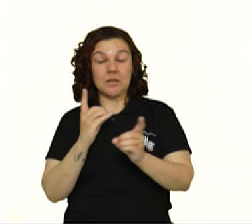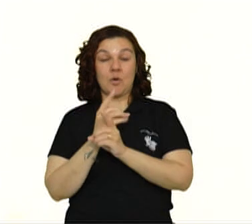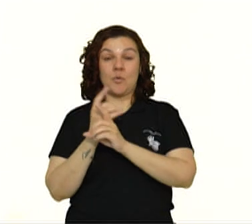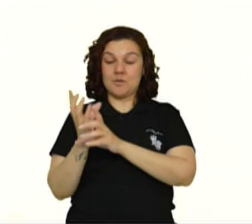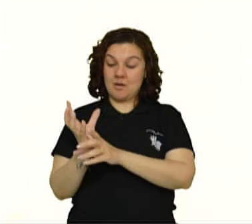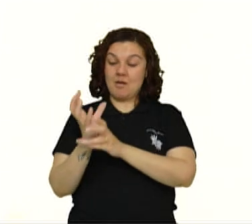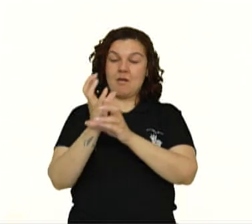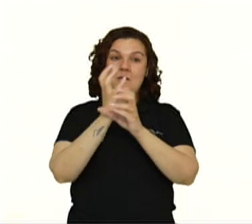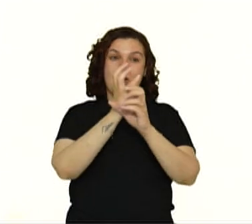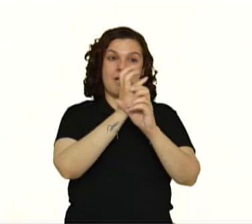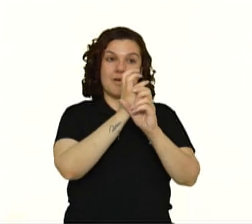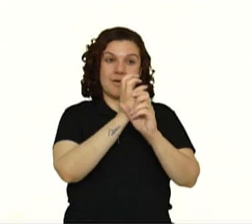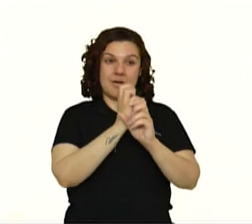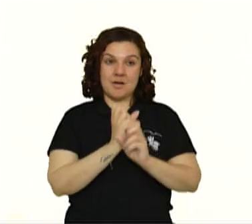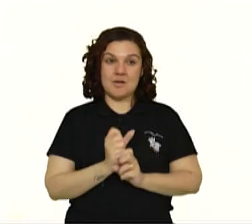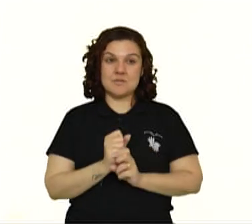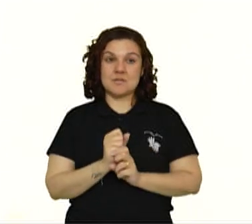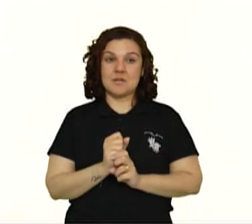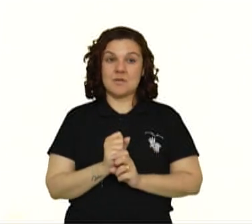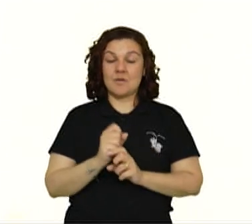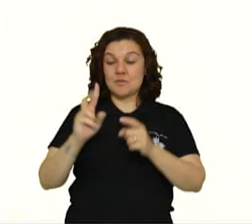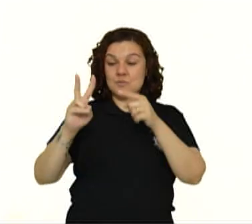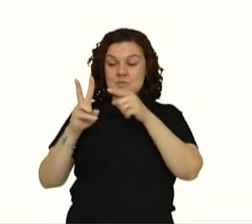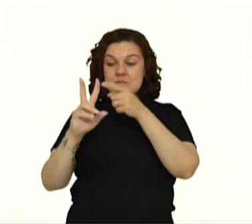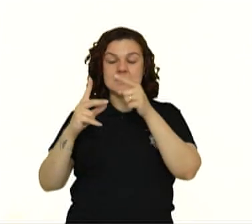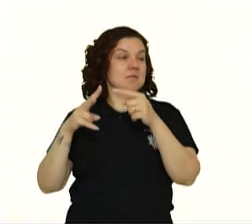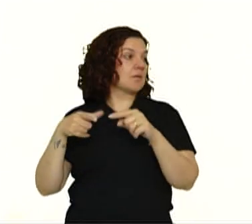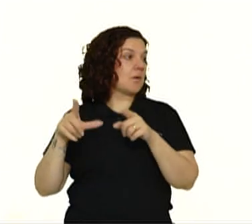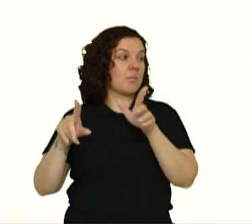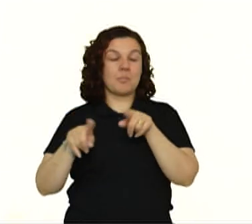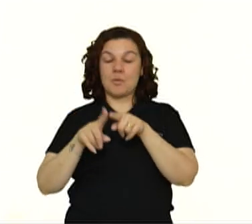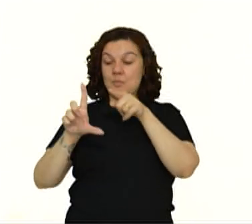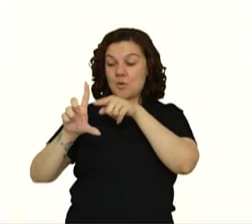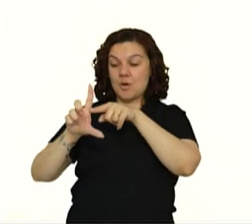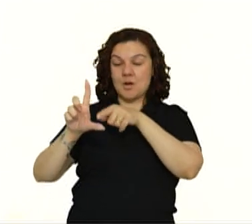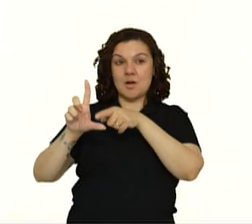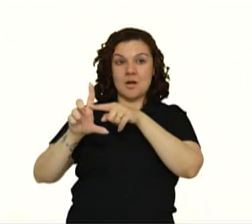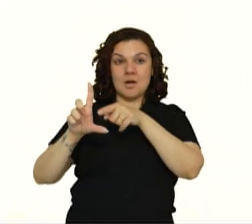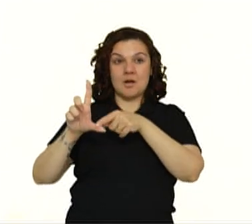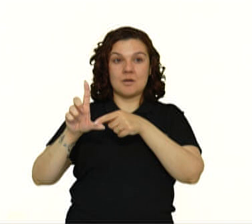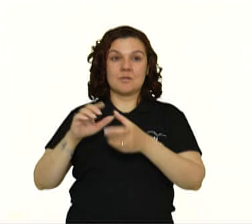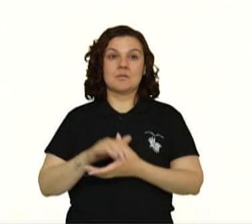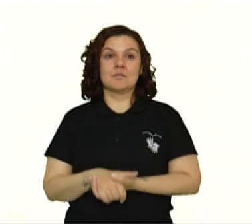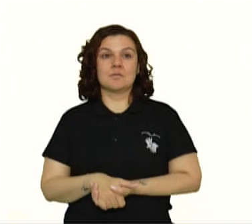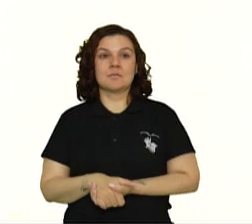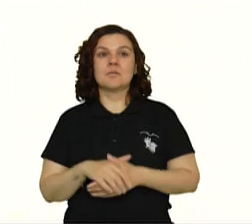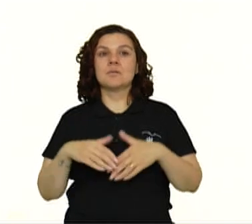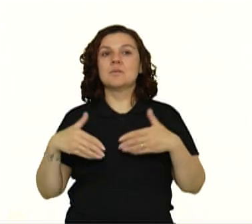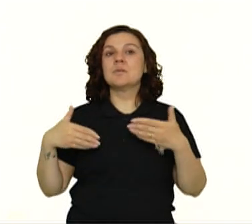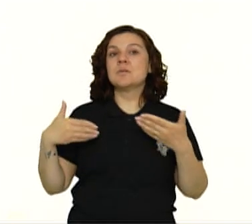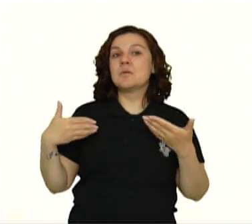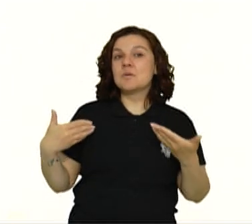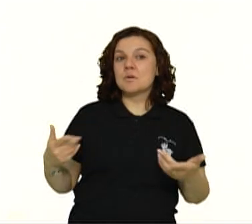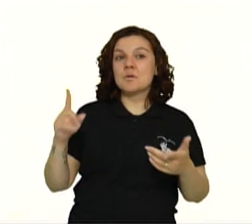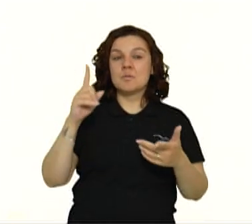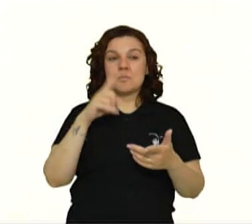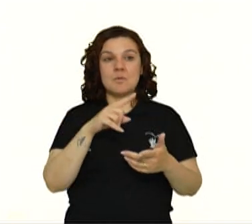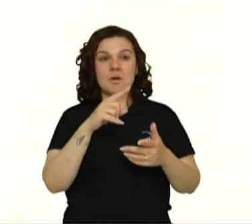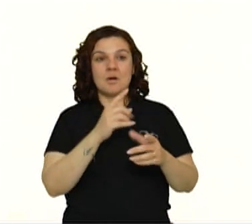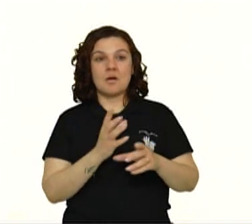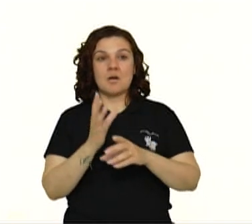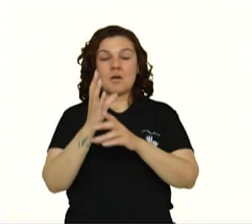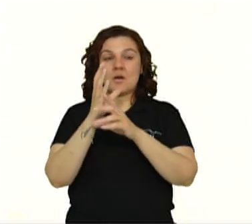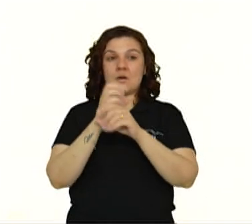Determine a soma das medidas dos ângulos das faces em torno de cada vértice. Como é que é o ângulo num